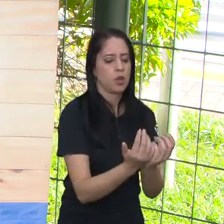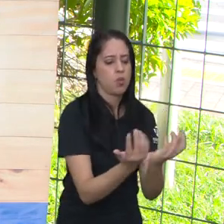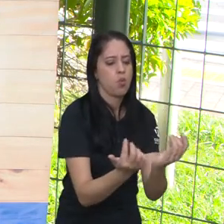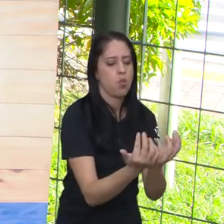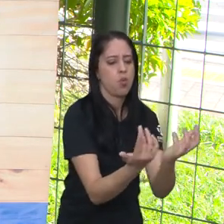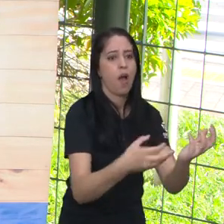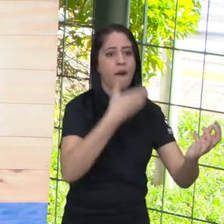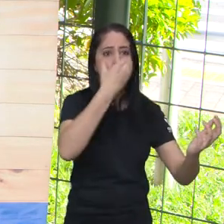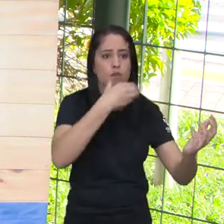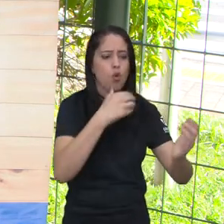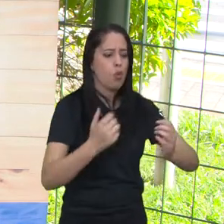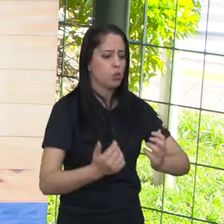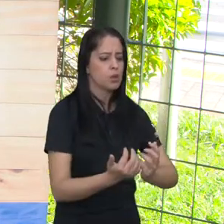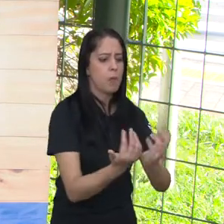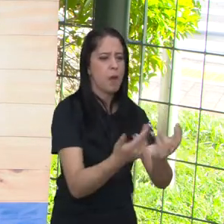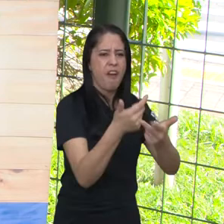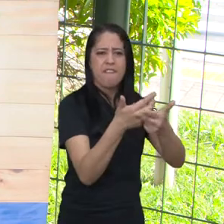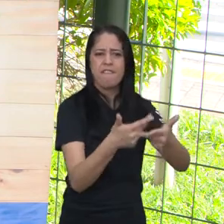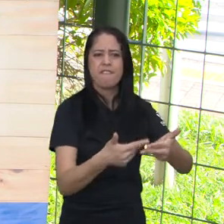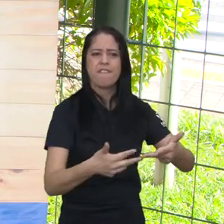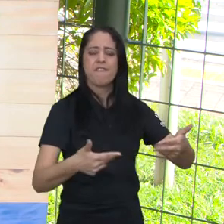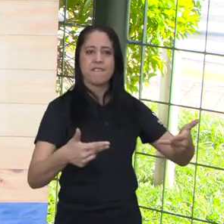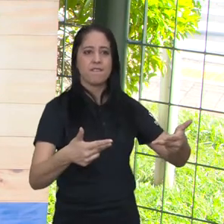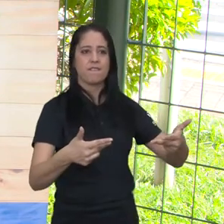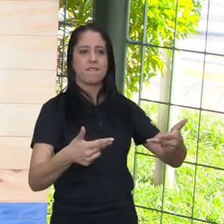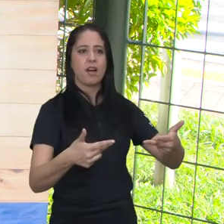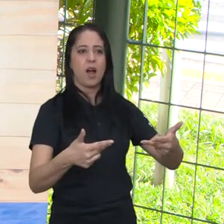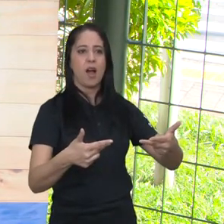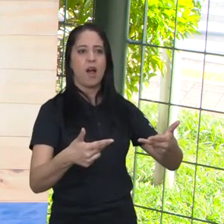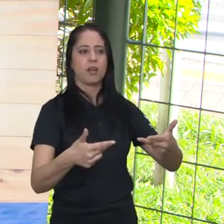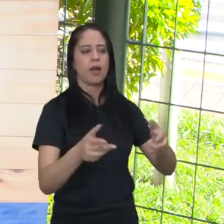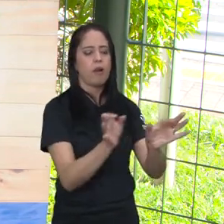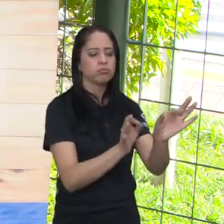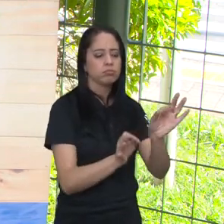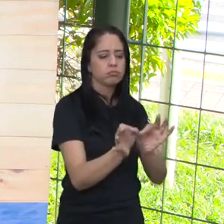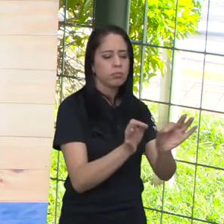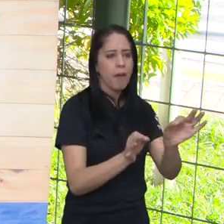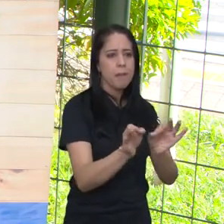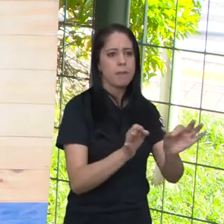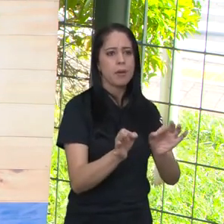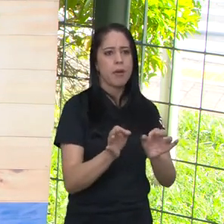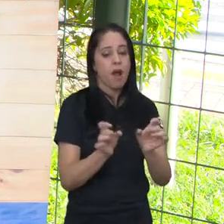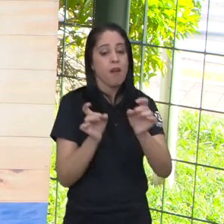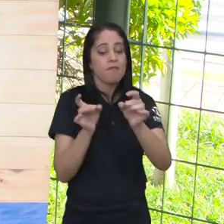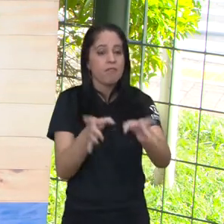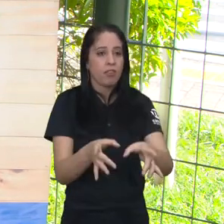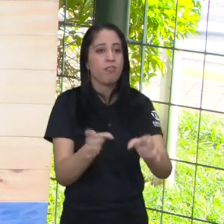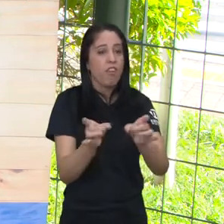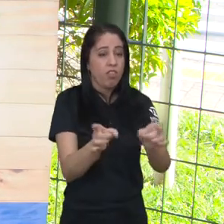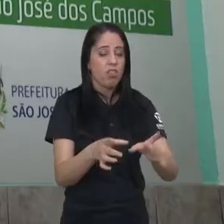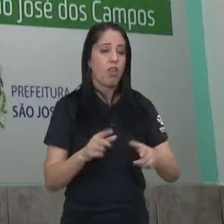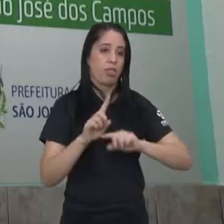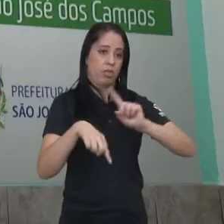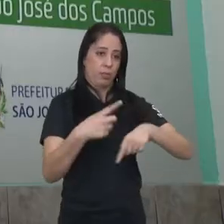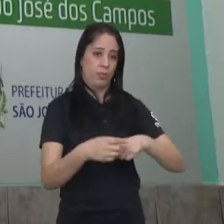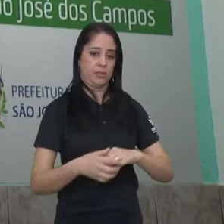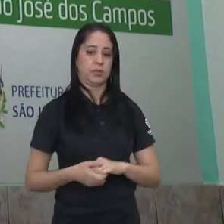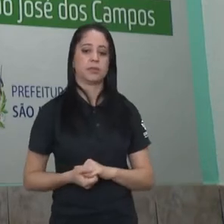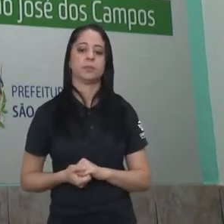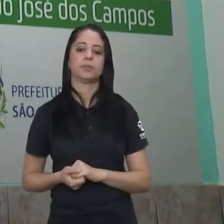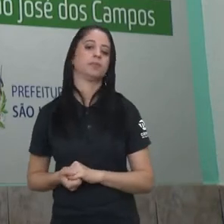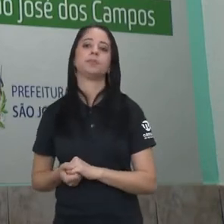é verduras legumes Enfim uma série de produtos que possam nascer e ser desenvolvidas junto ao produtor rural